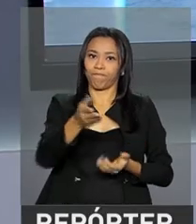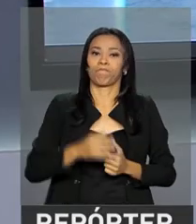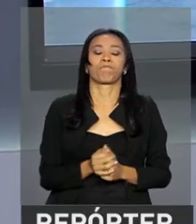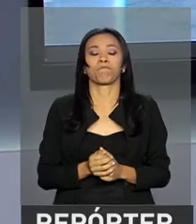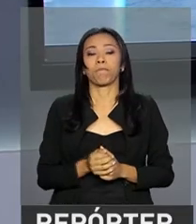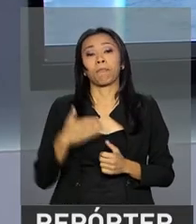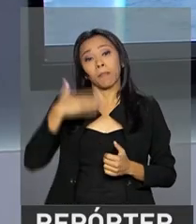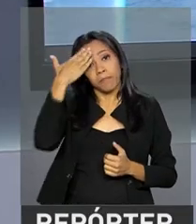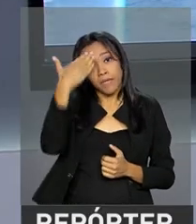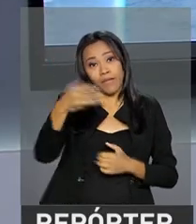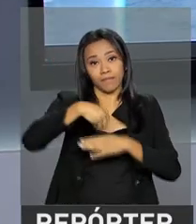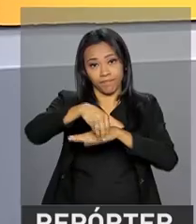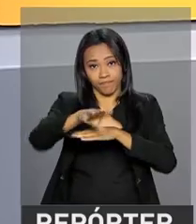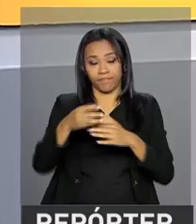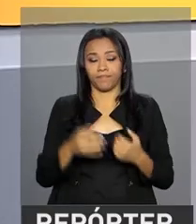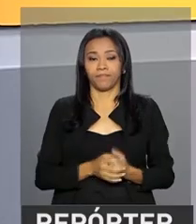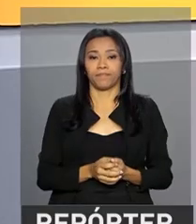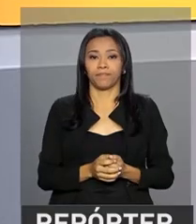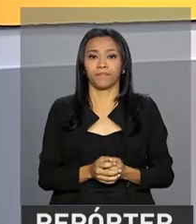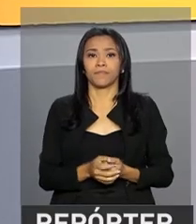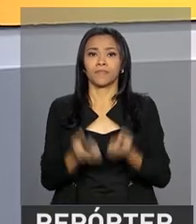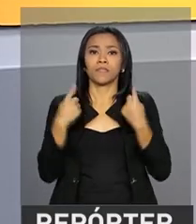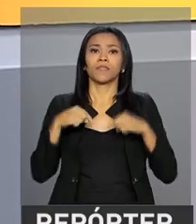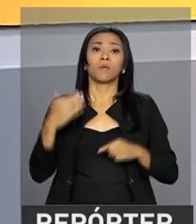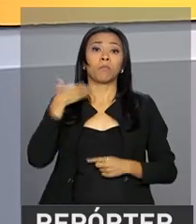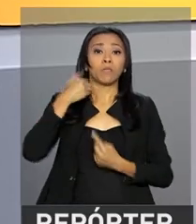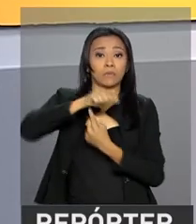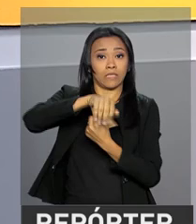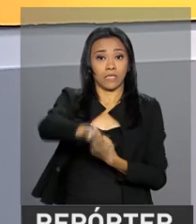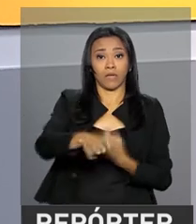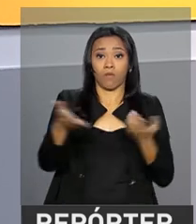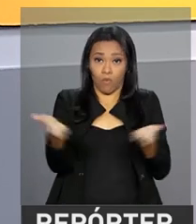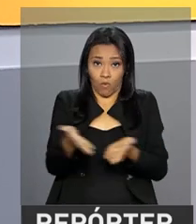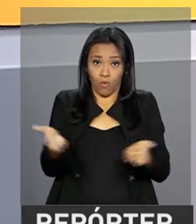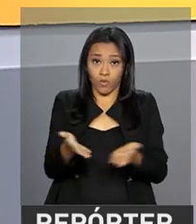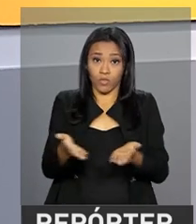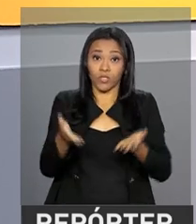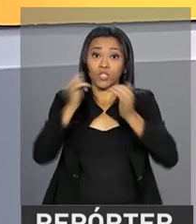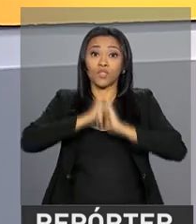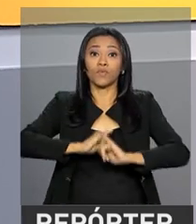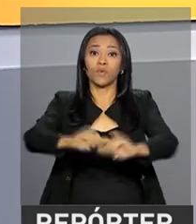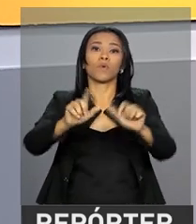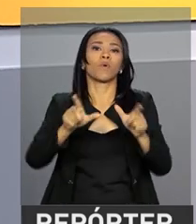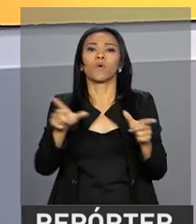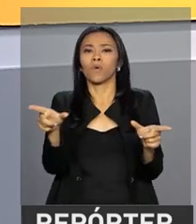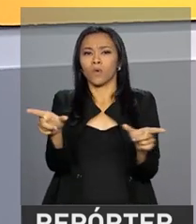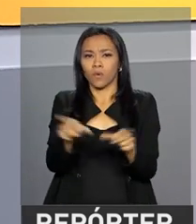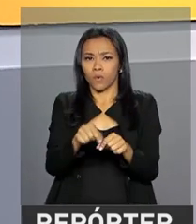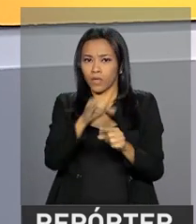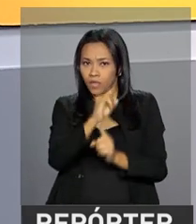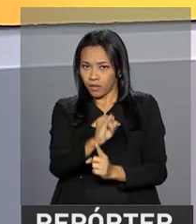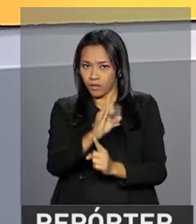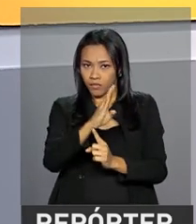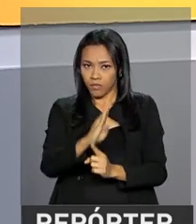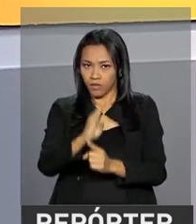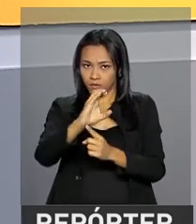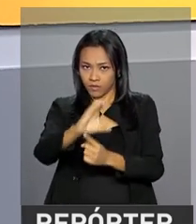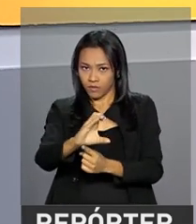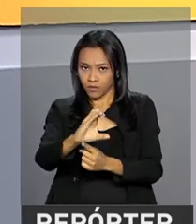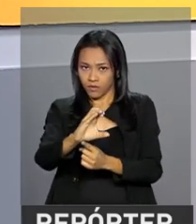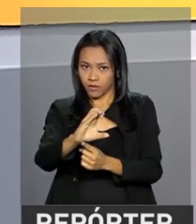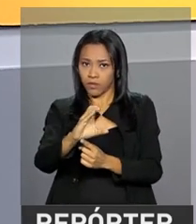obrigada pelas informações joão pedro e o banco central divulgou hoje o índice de atividade econômica do banco central